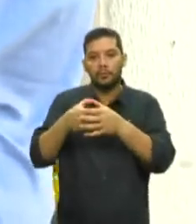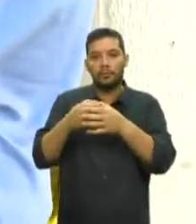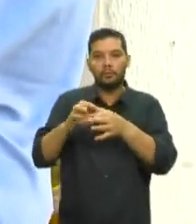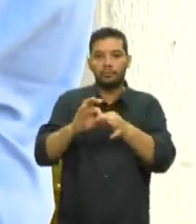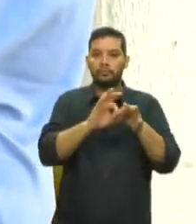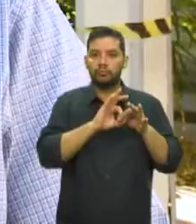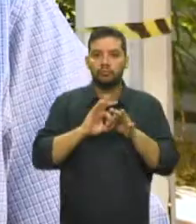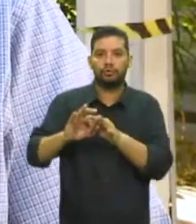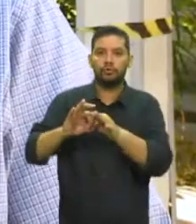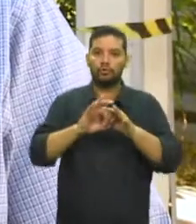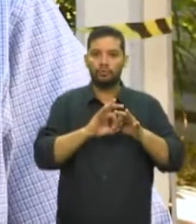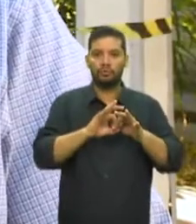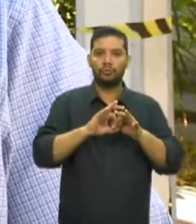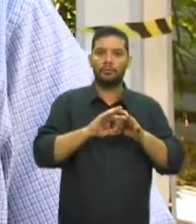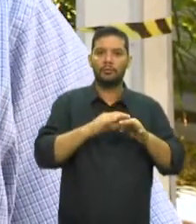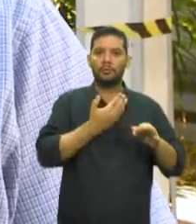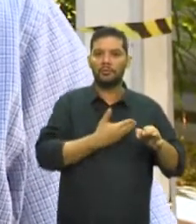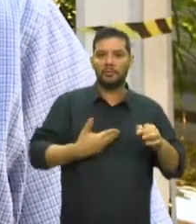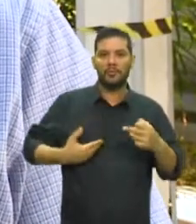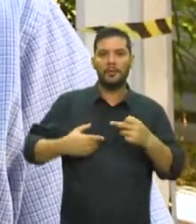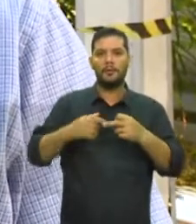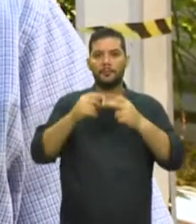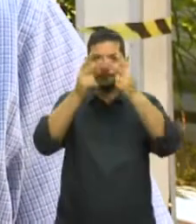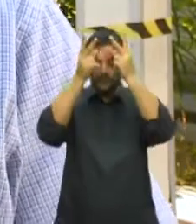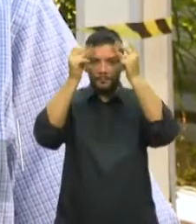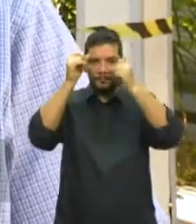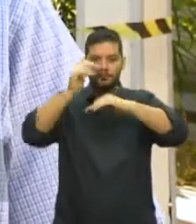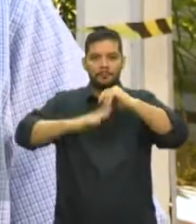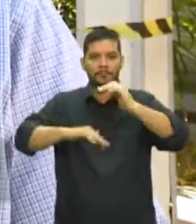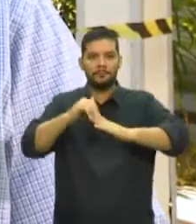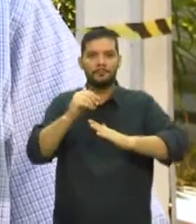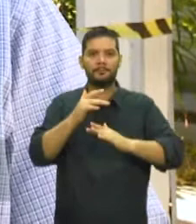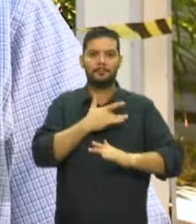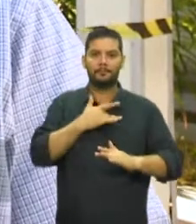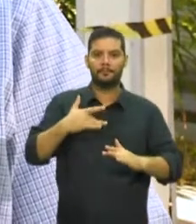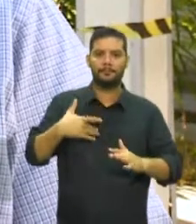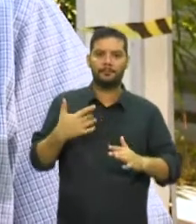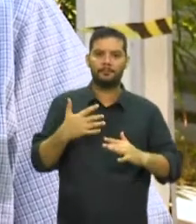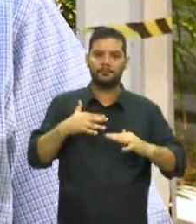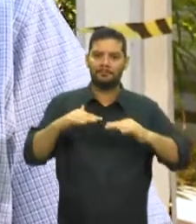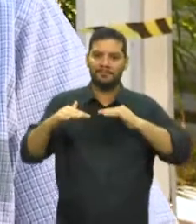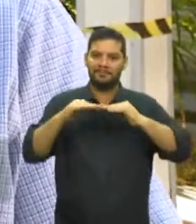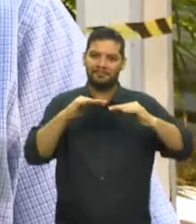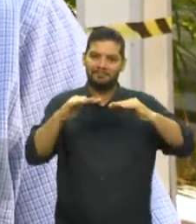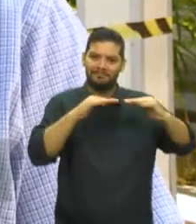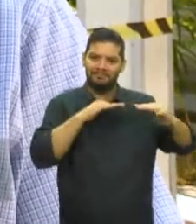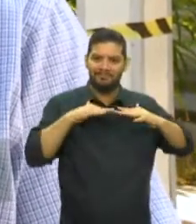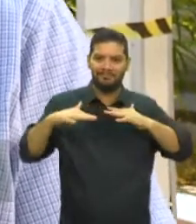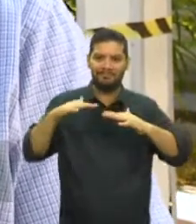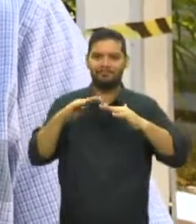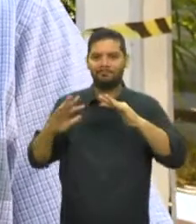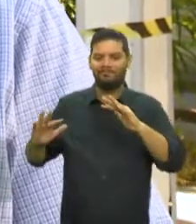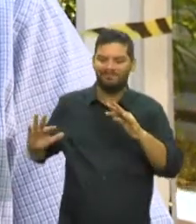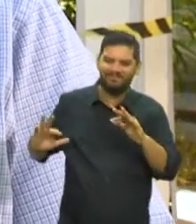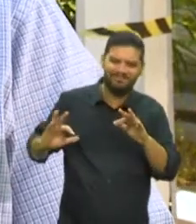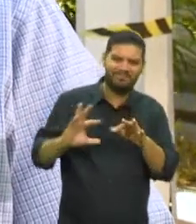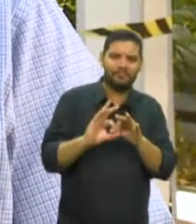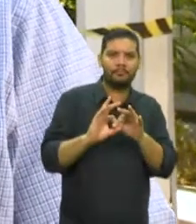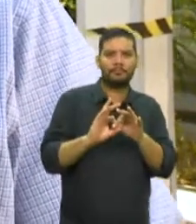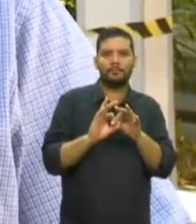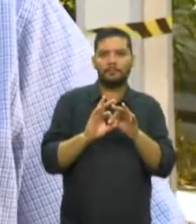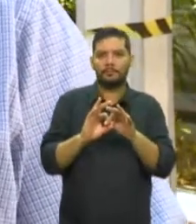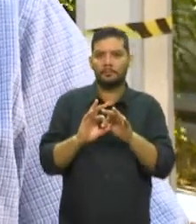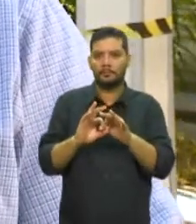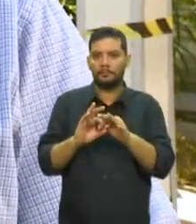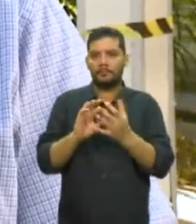da saúde. Foi uma dinâmica muito grande, a integração de todos os setores,